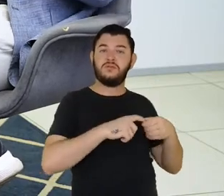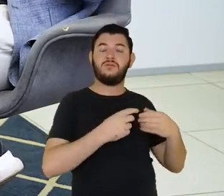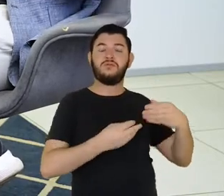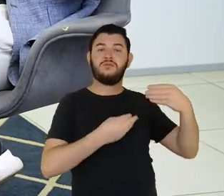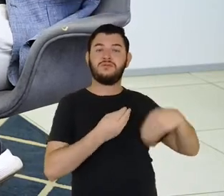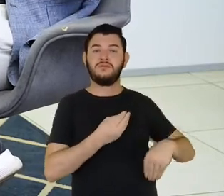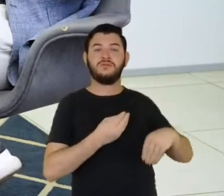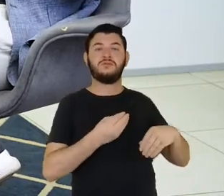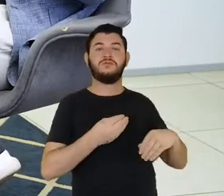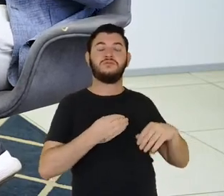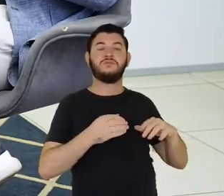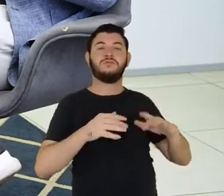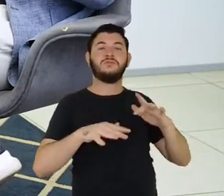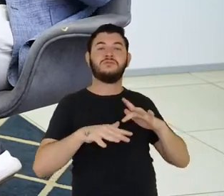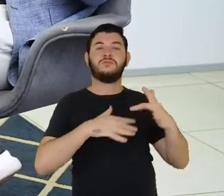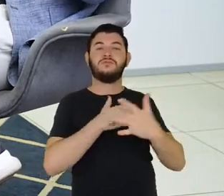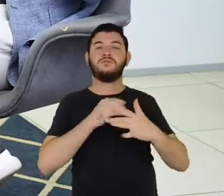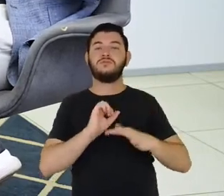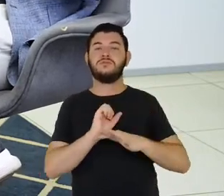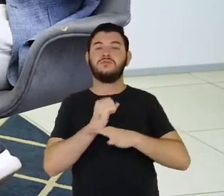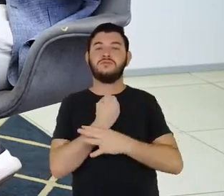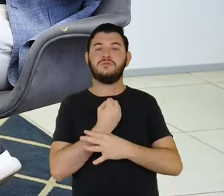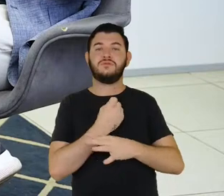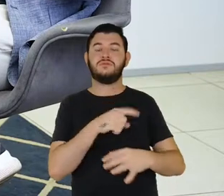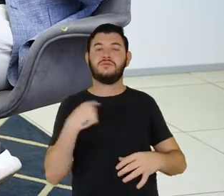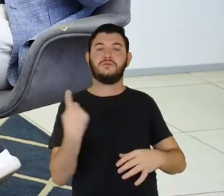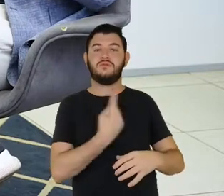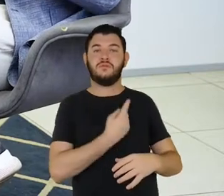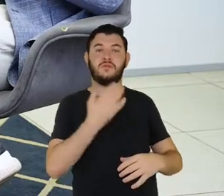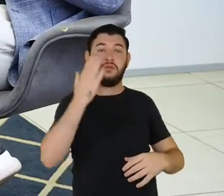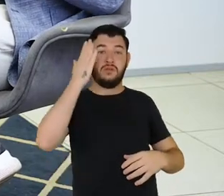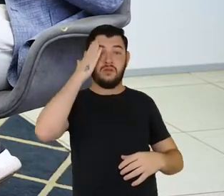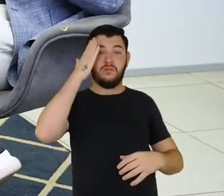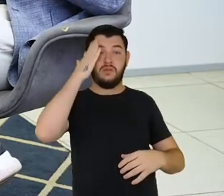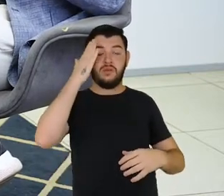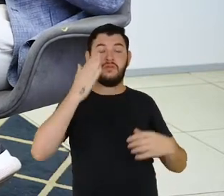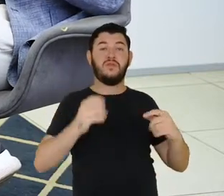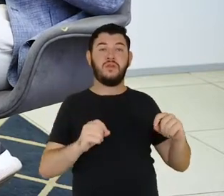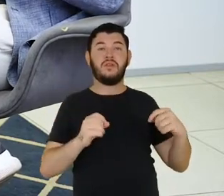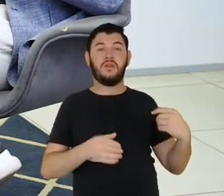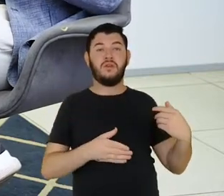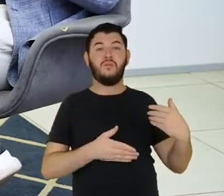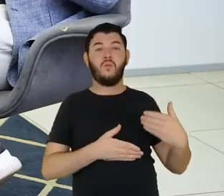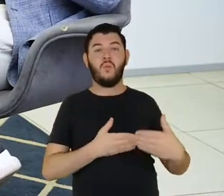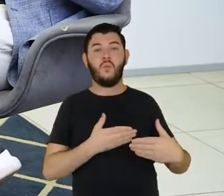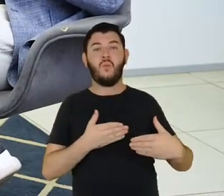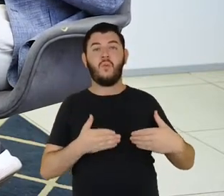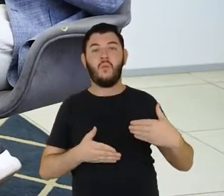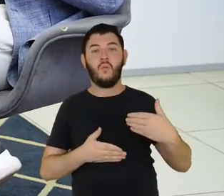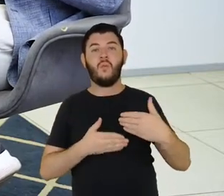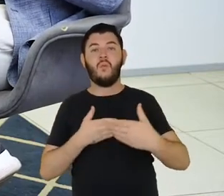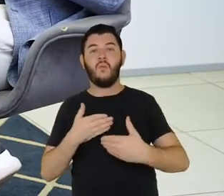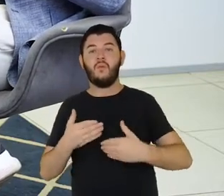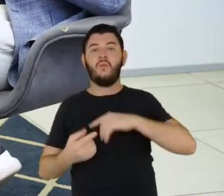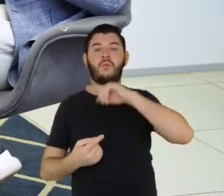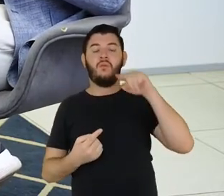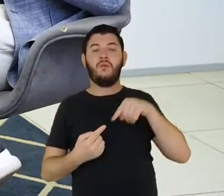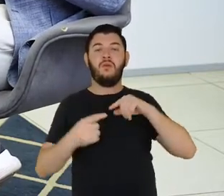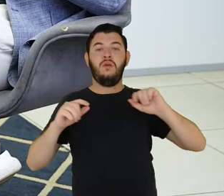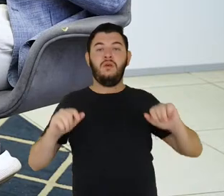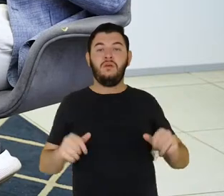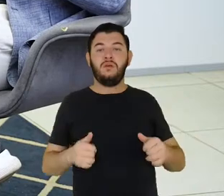caminhando meio que devagar aí para ver se consegue melhorar, digamos assim, essa questão da desinformação. Mas como é que